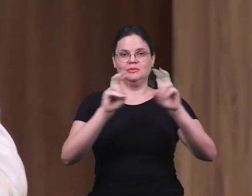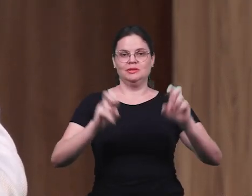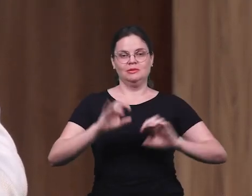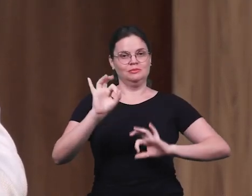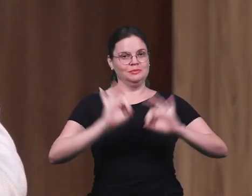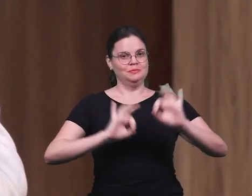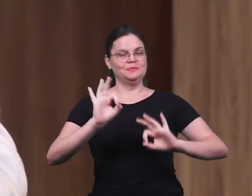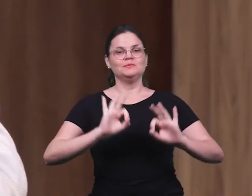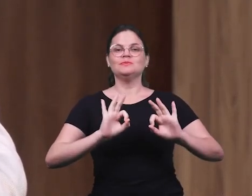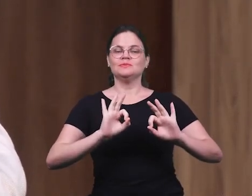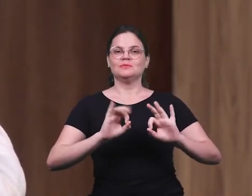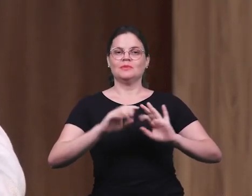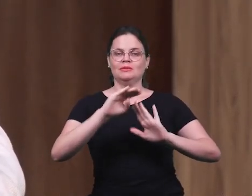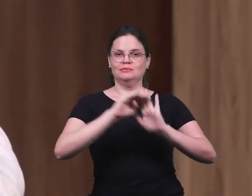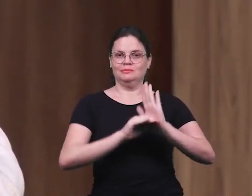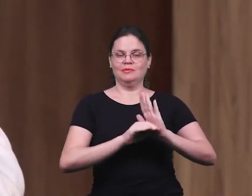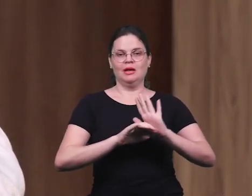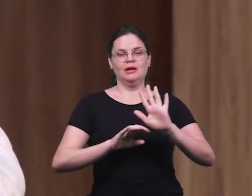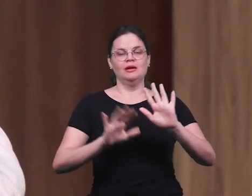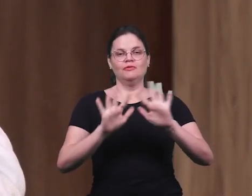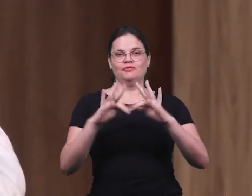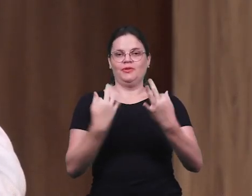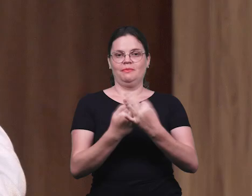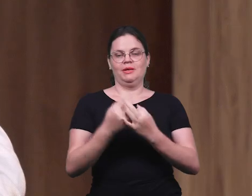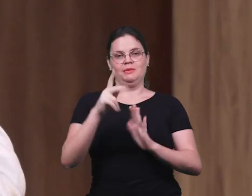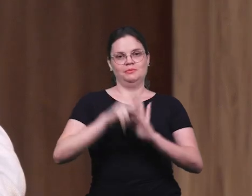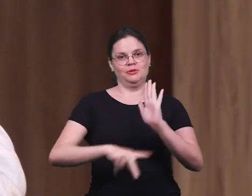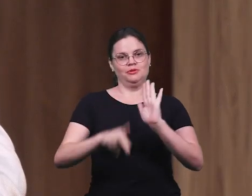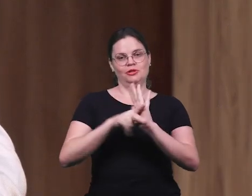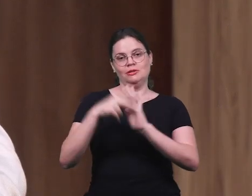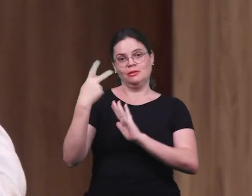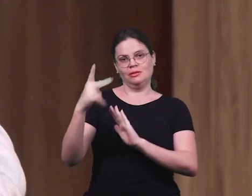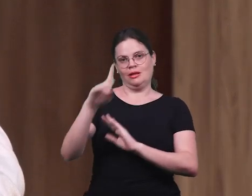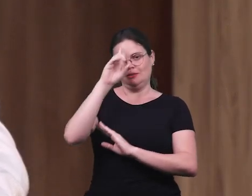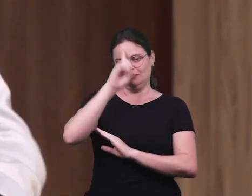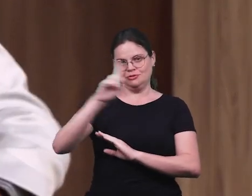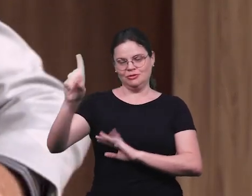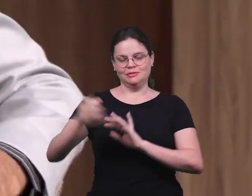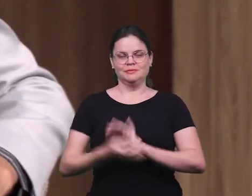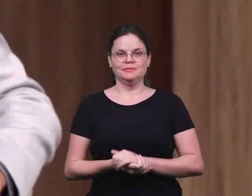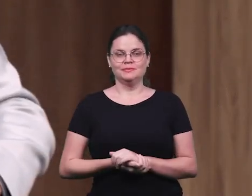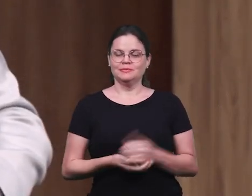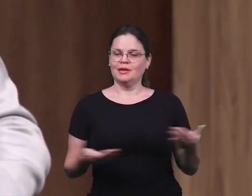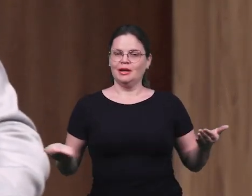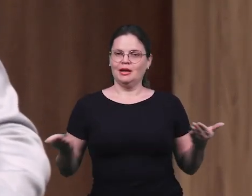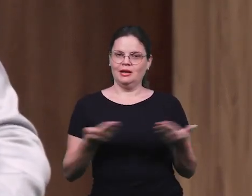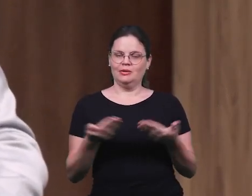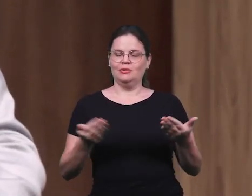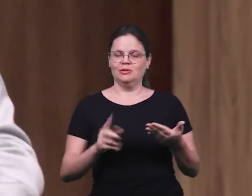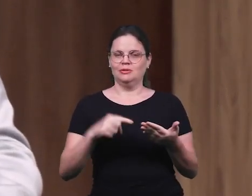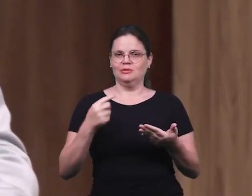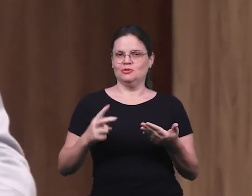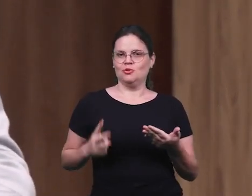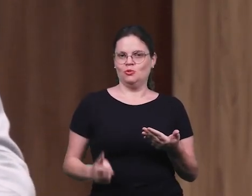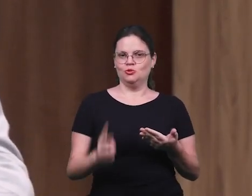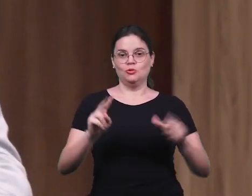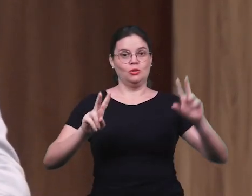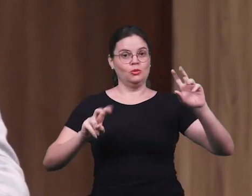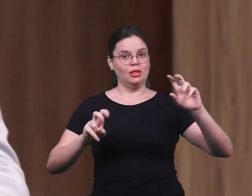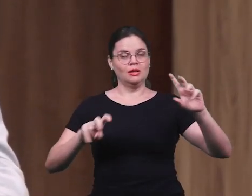programa Família, um projeto de Deus. Continuando o tema Os Filhos dos